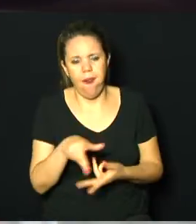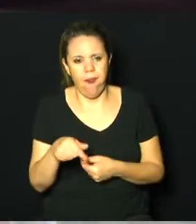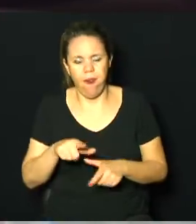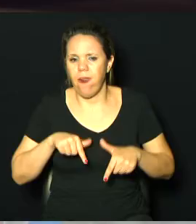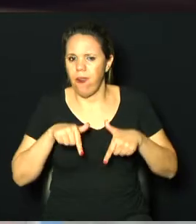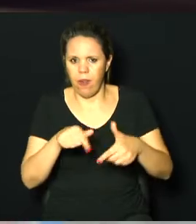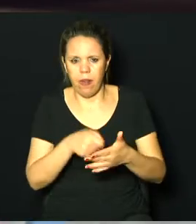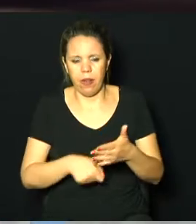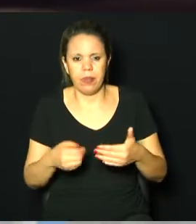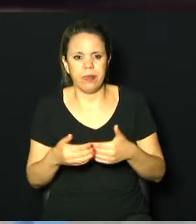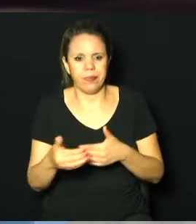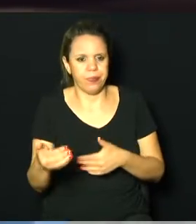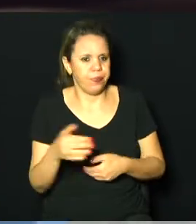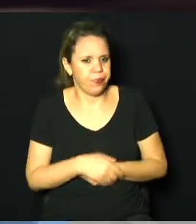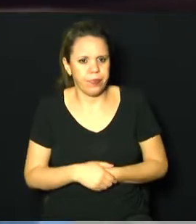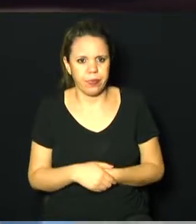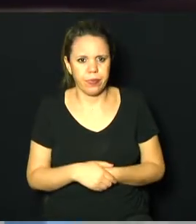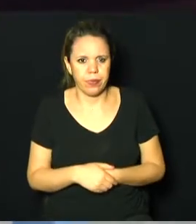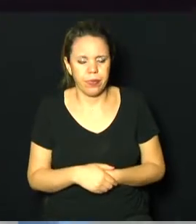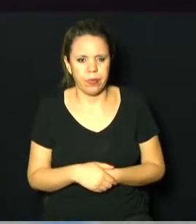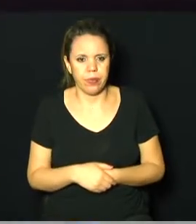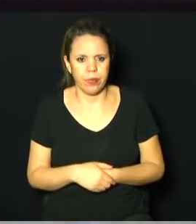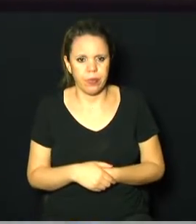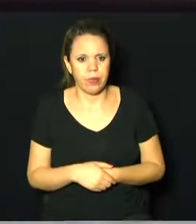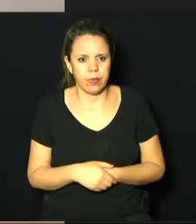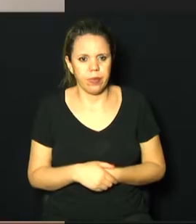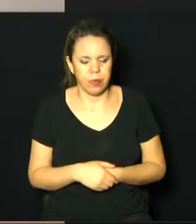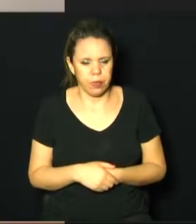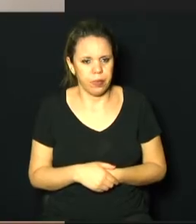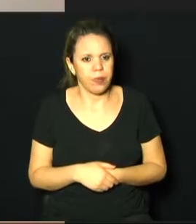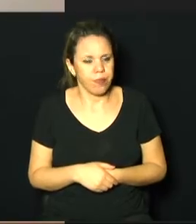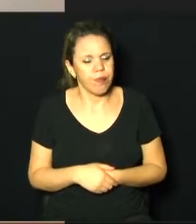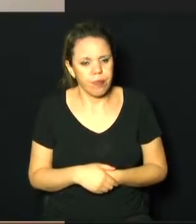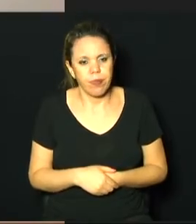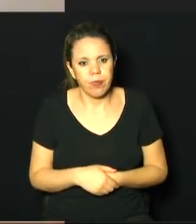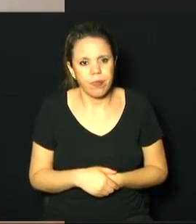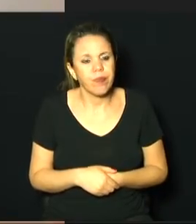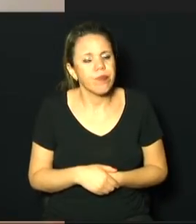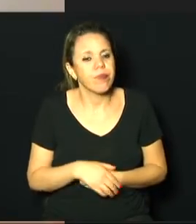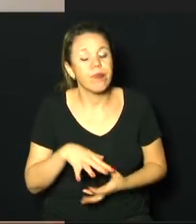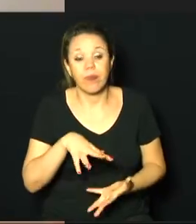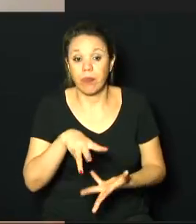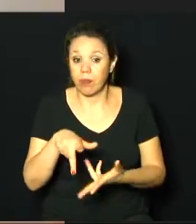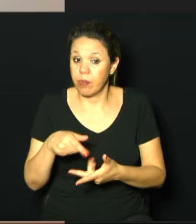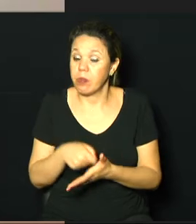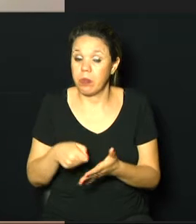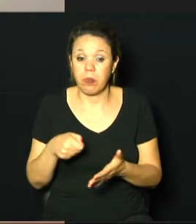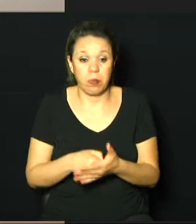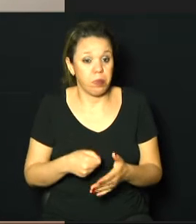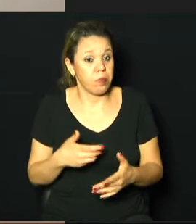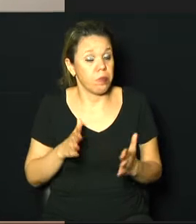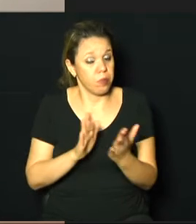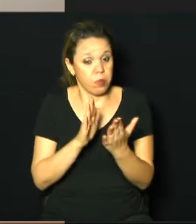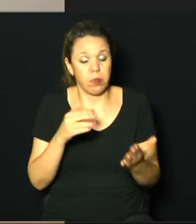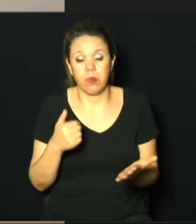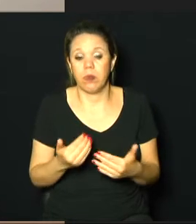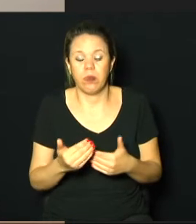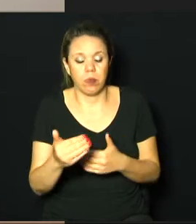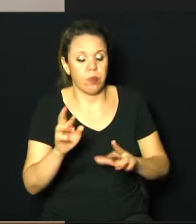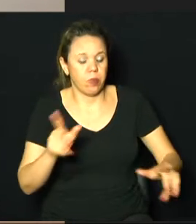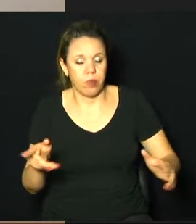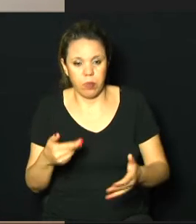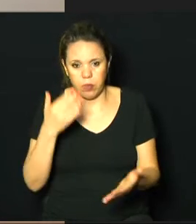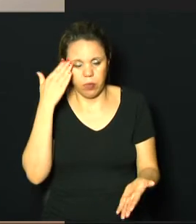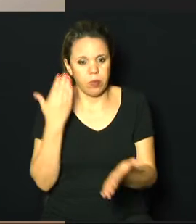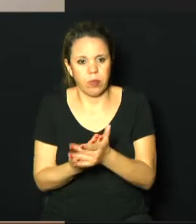ter que enfrentar daqui para frente, né? O Esse mundo, novo. o mundo. O mundo vai ter que enfrentar de uma forma diferente.